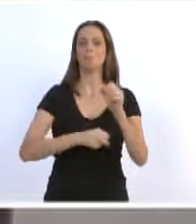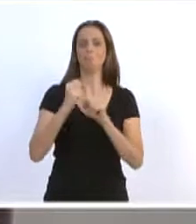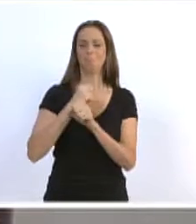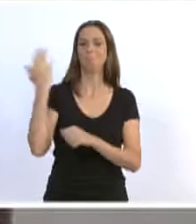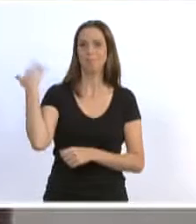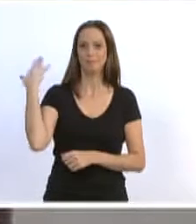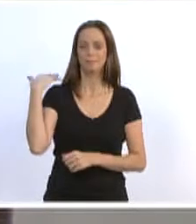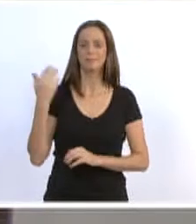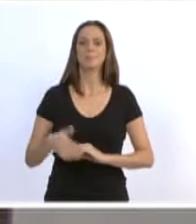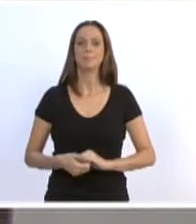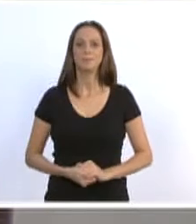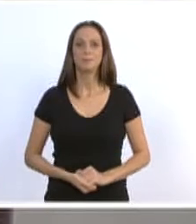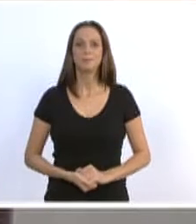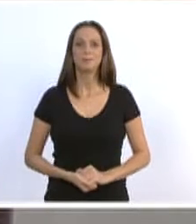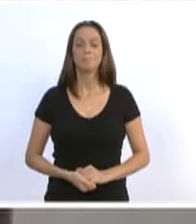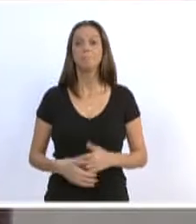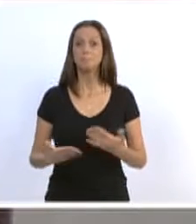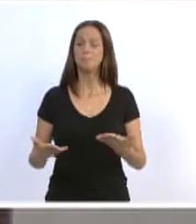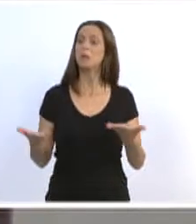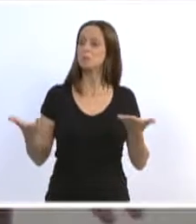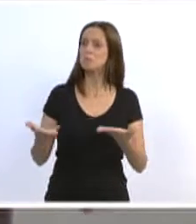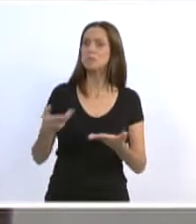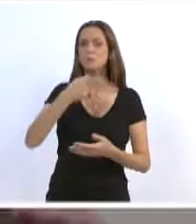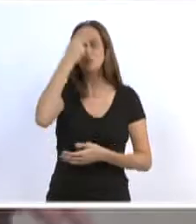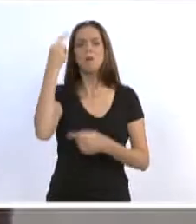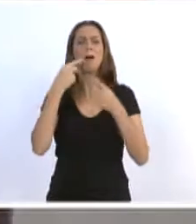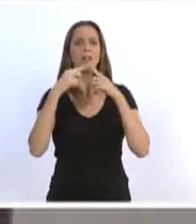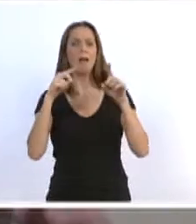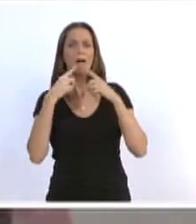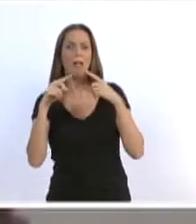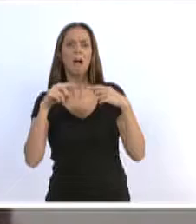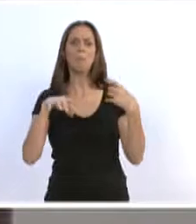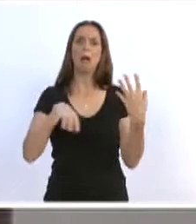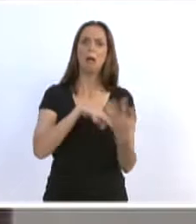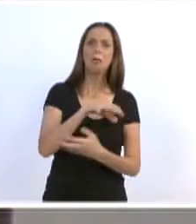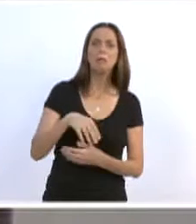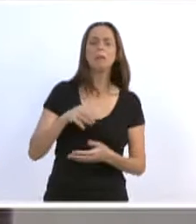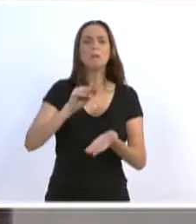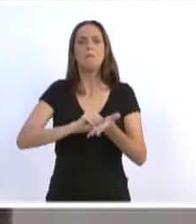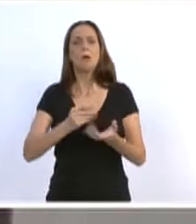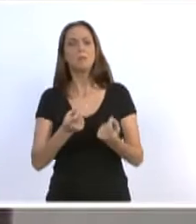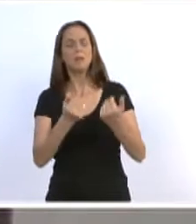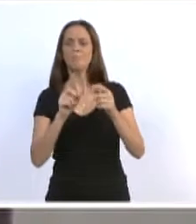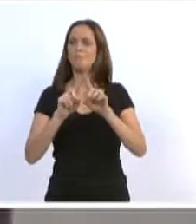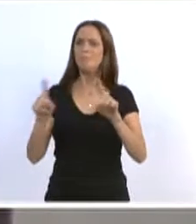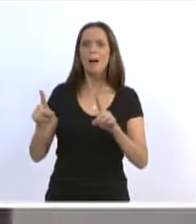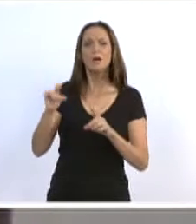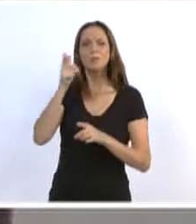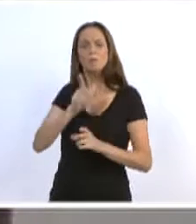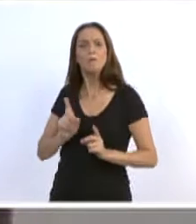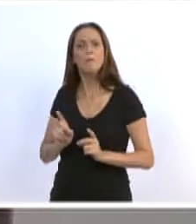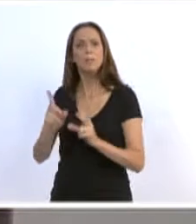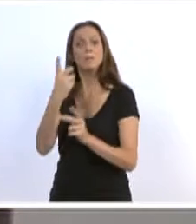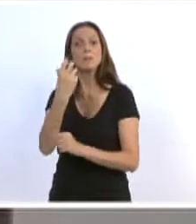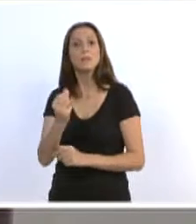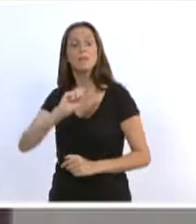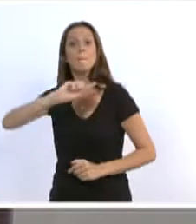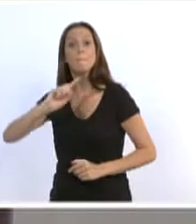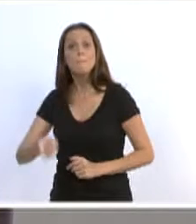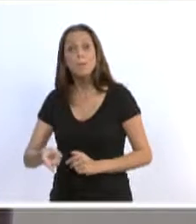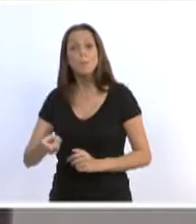e fala se em crise em si fala se em crise e venderam 16 mil veículos a mais